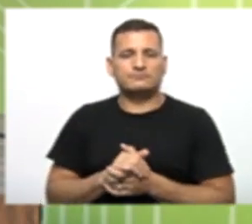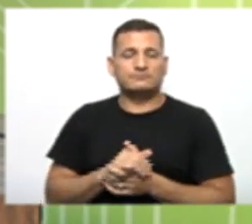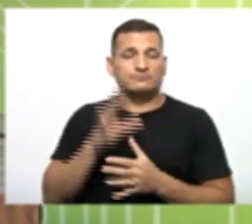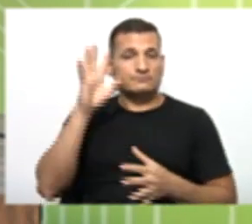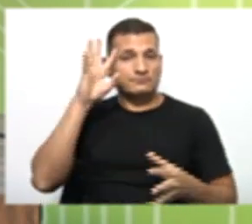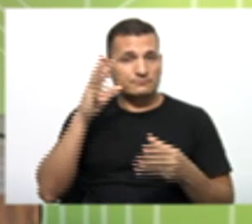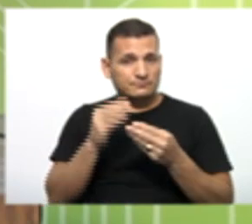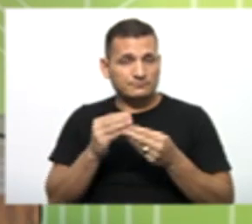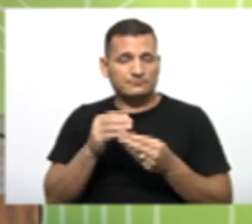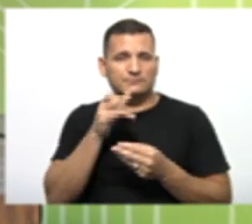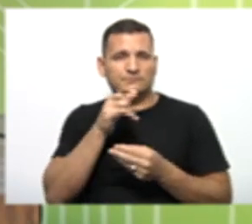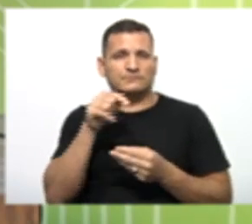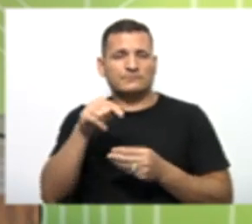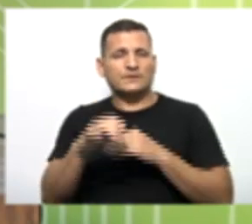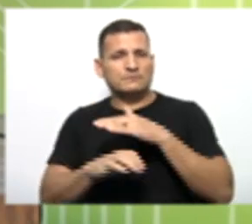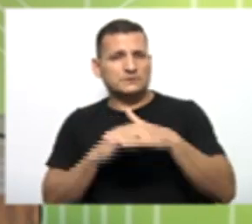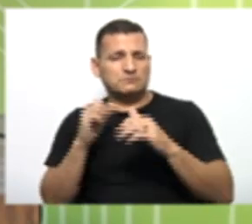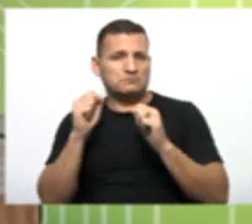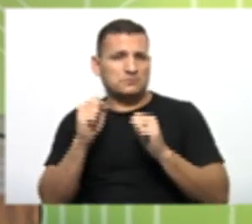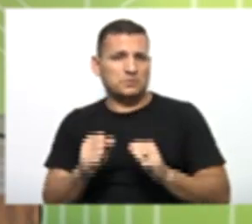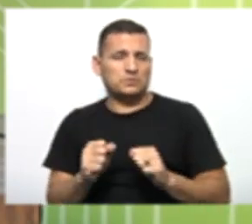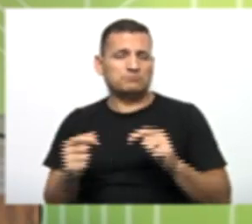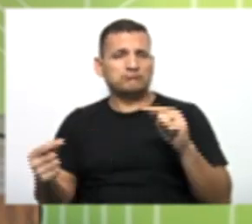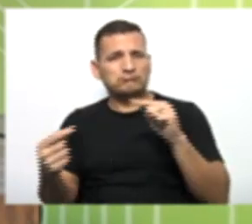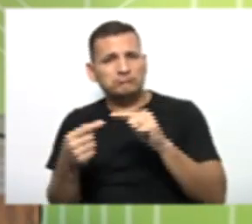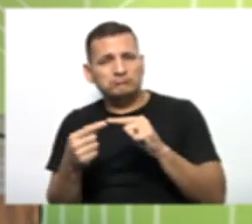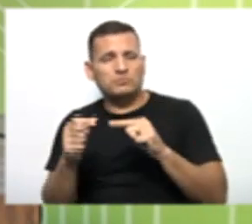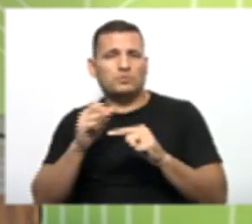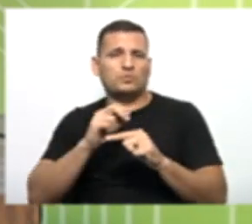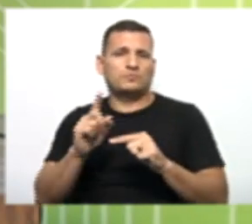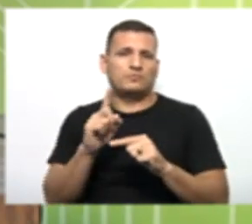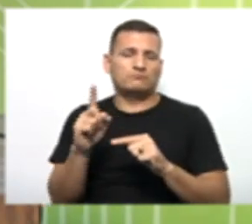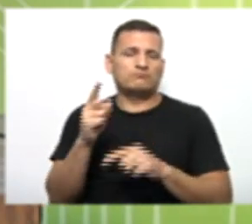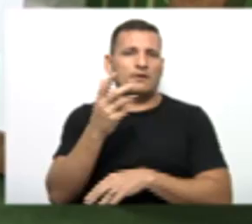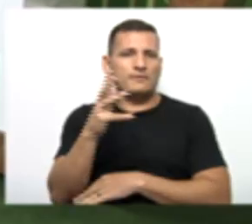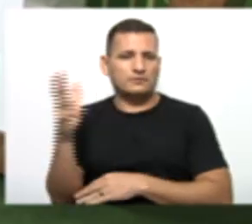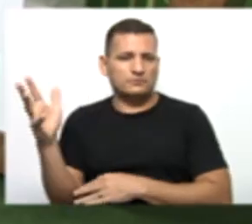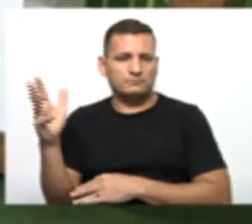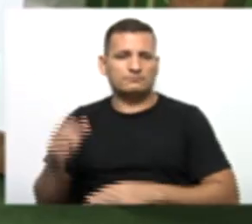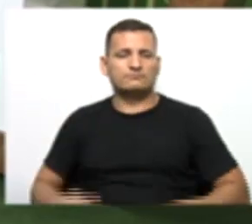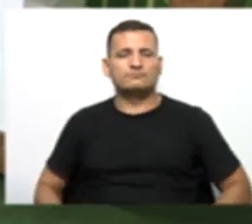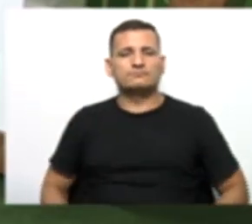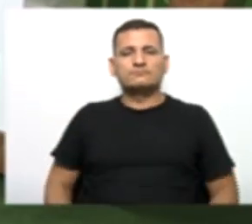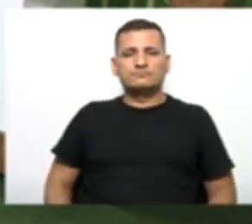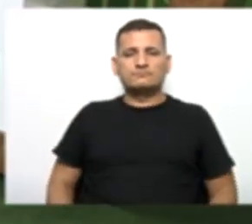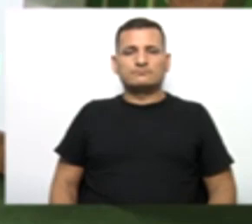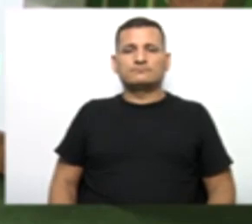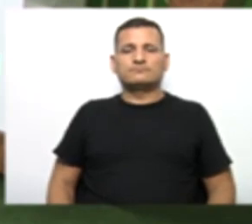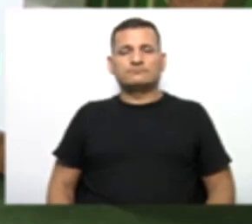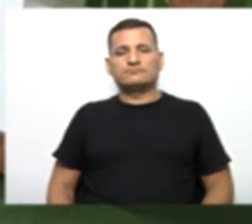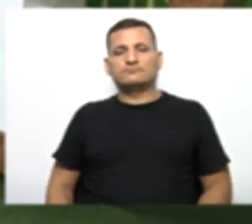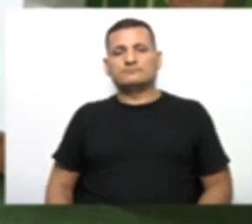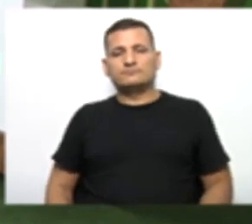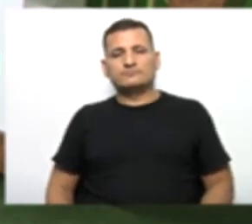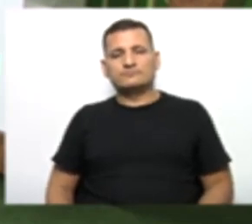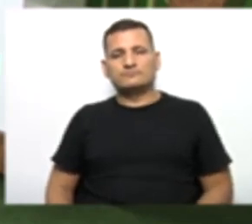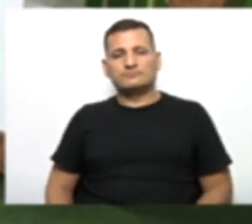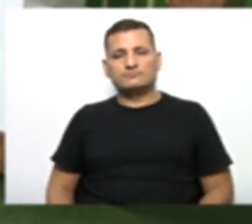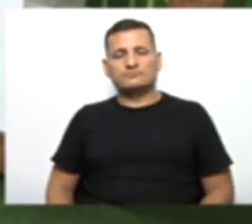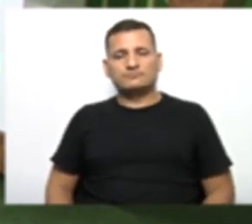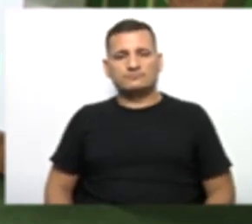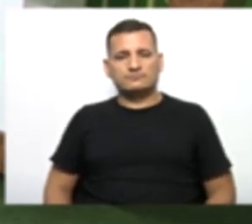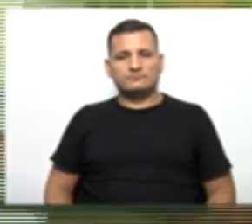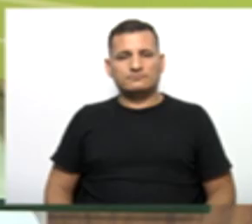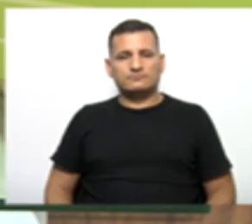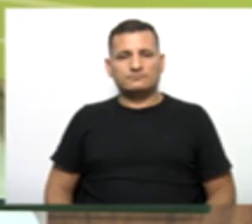esse empreendimento pode ou não ser viável. Temos mais alguma pergunta, professora? Não, professor, mas